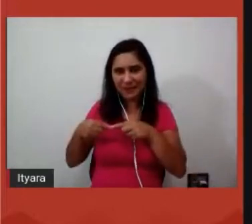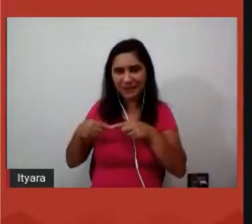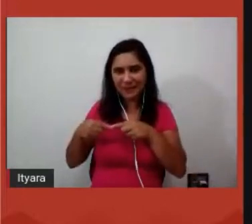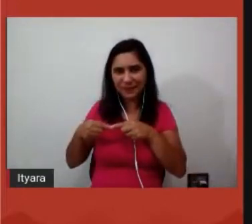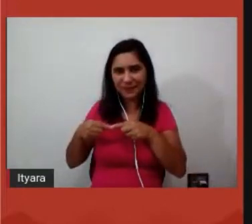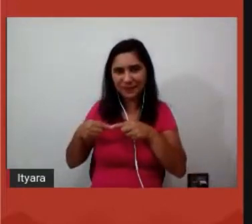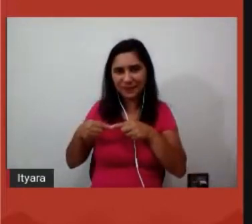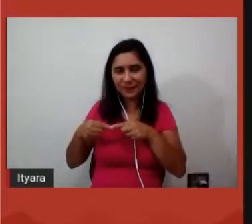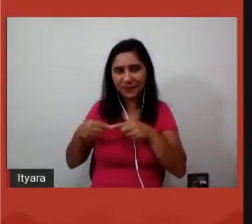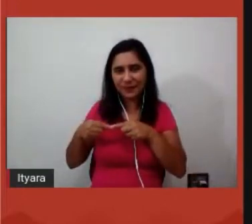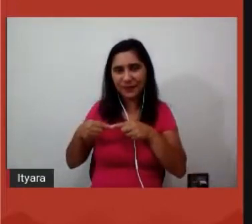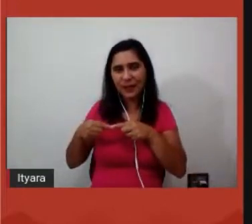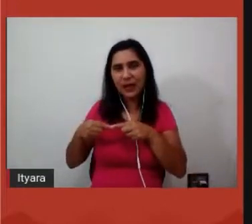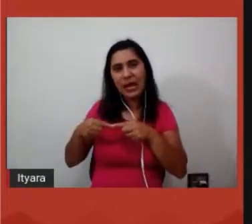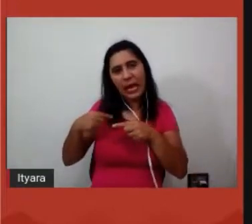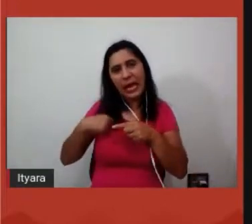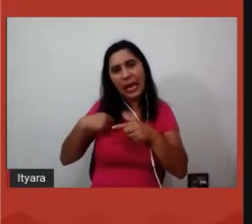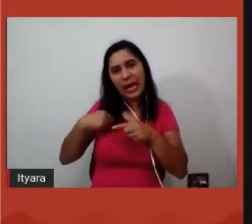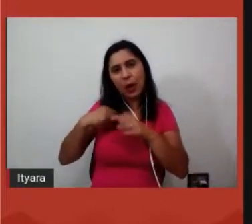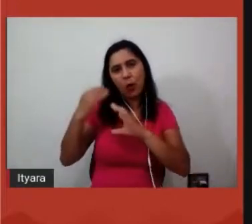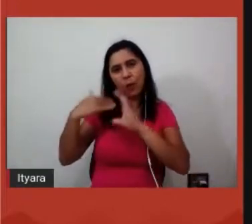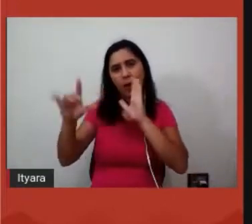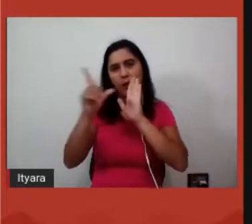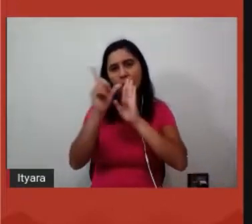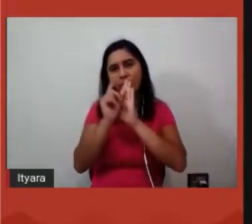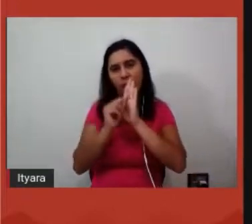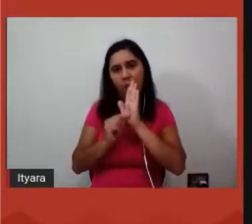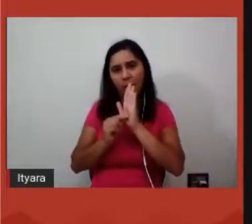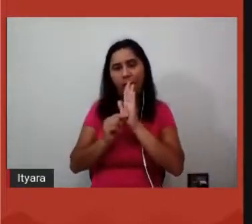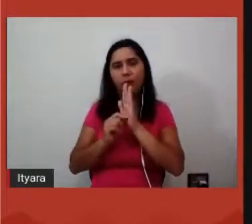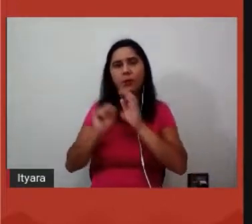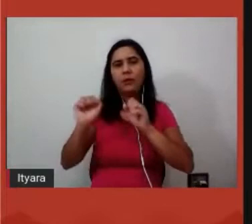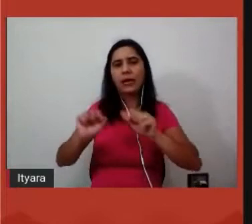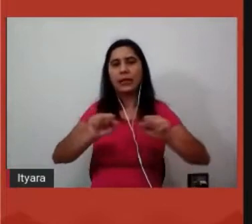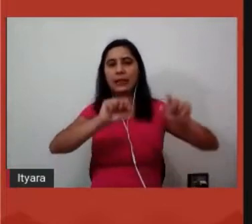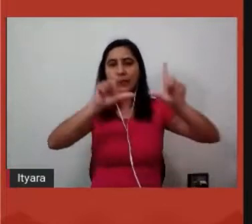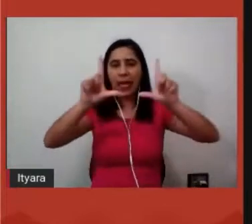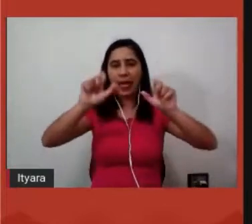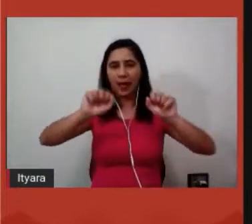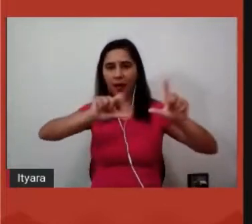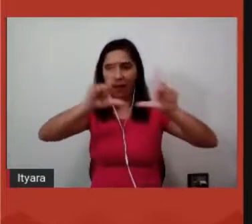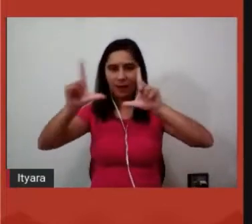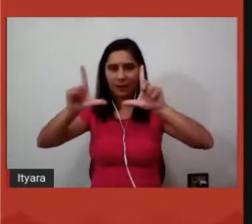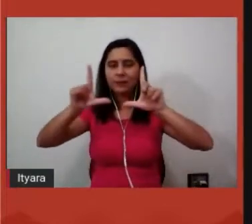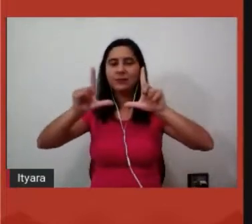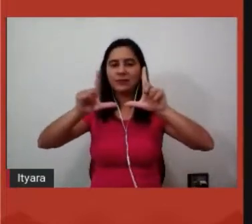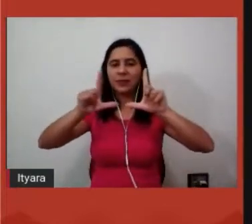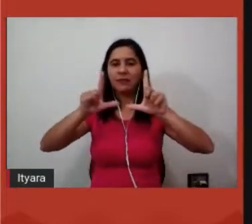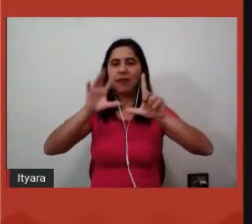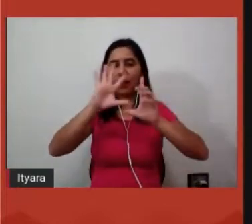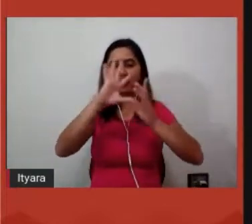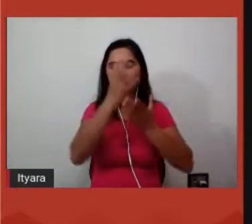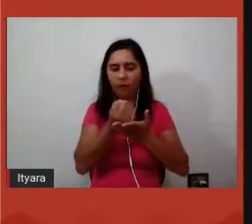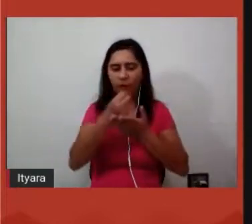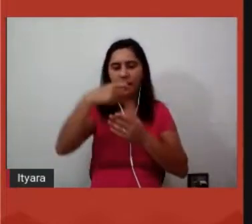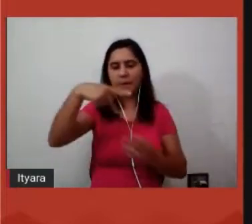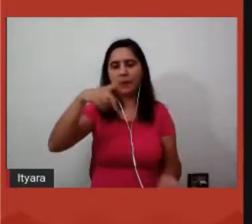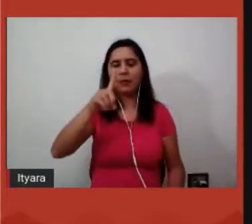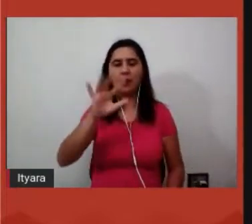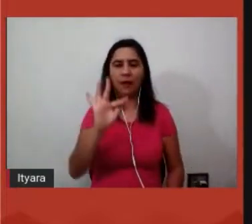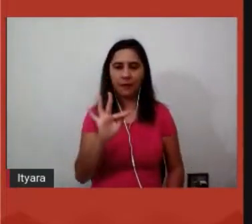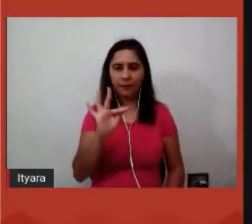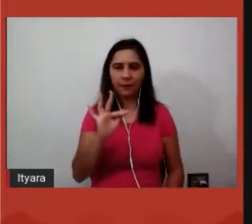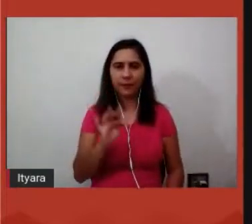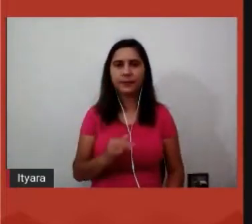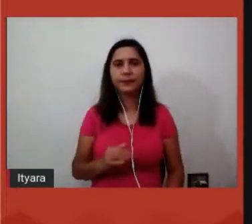E aí eu mando esse formulário e as telinhas do Jam. Dá para salvar como PDF. É. Ô, Armando,